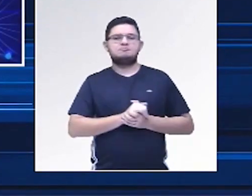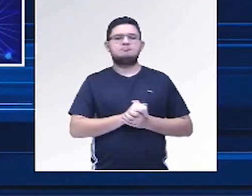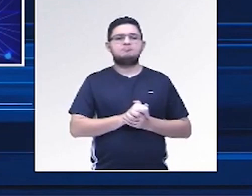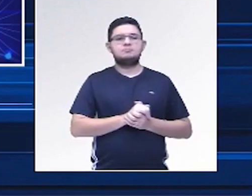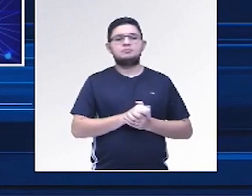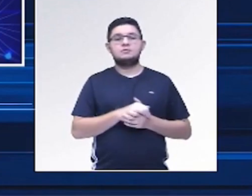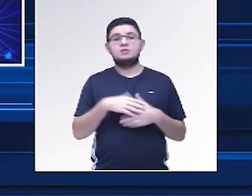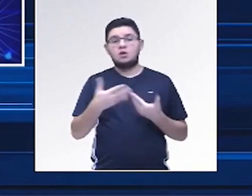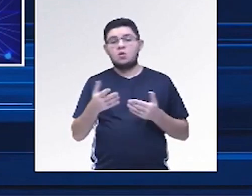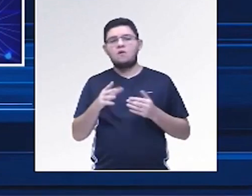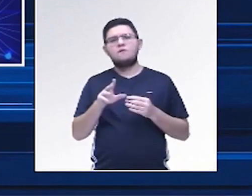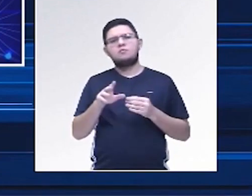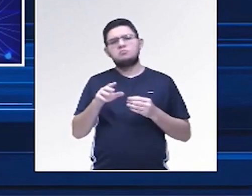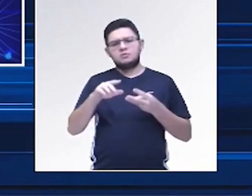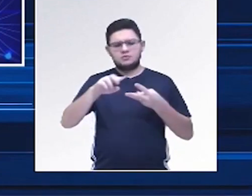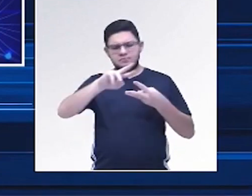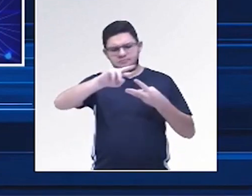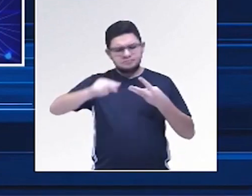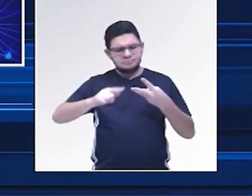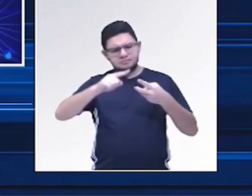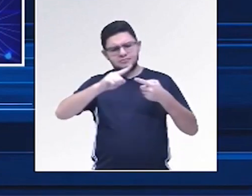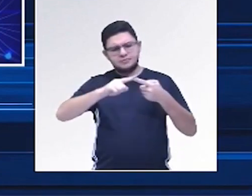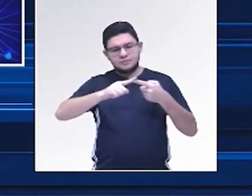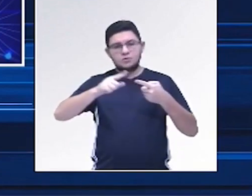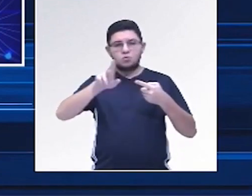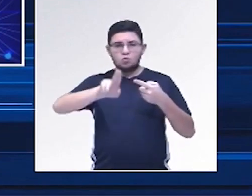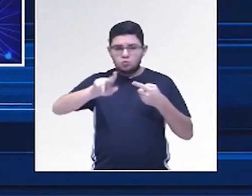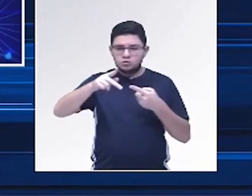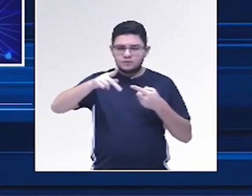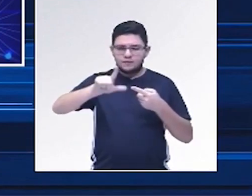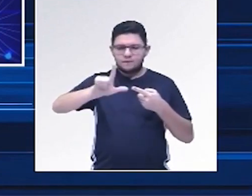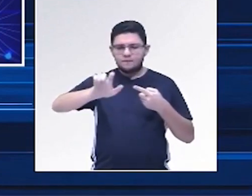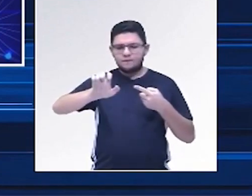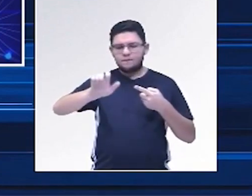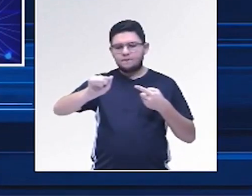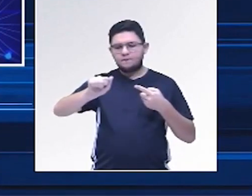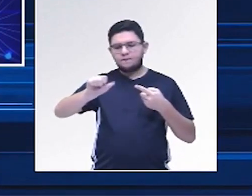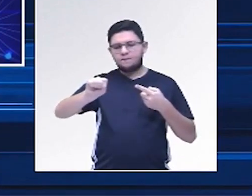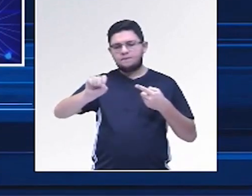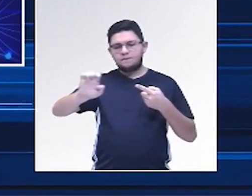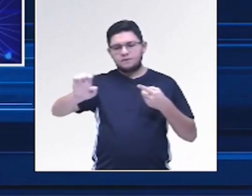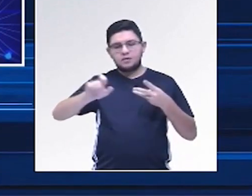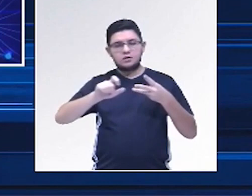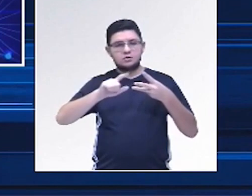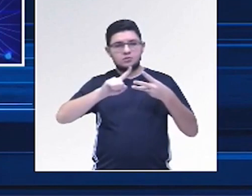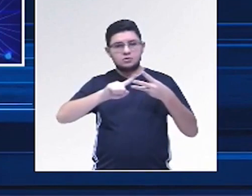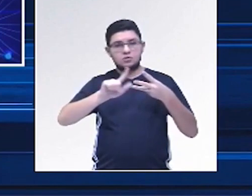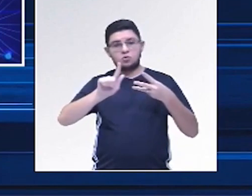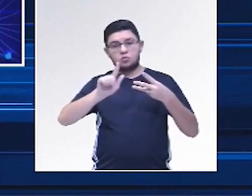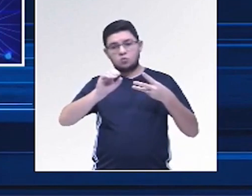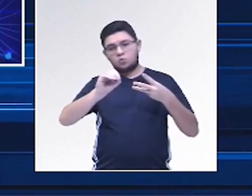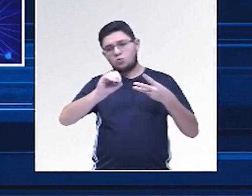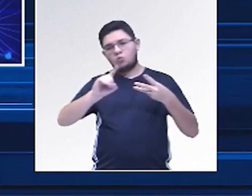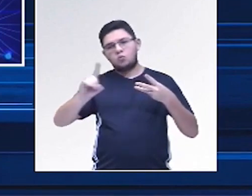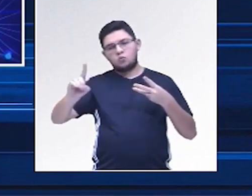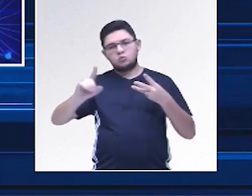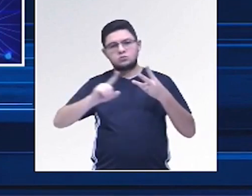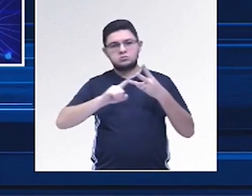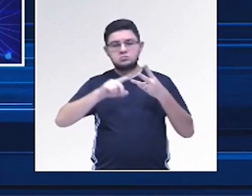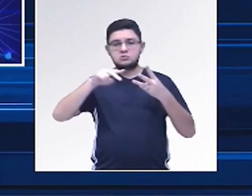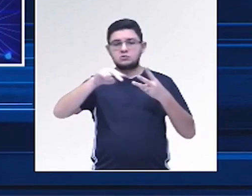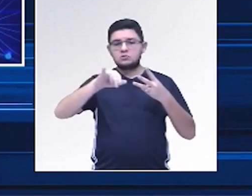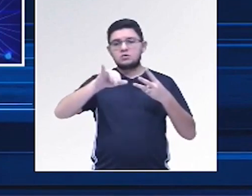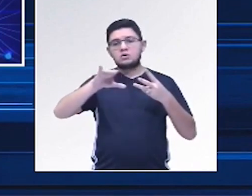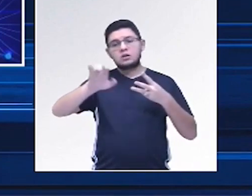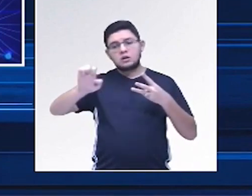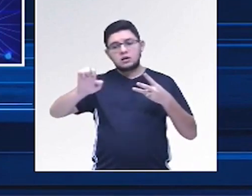you. Nice to meet you. Good to meet you. Lembrando que quando você for utilizar essas frases que a